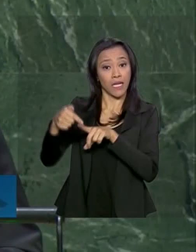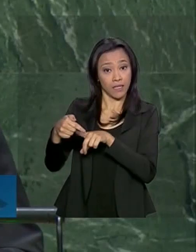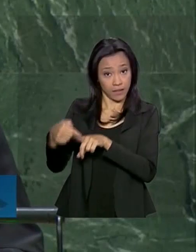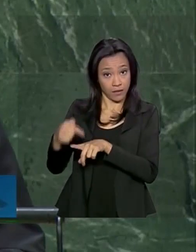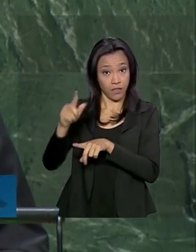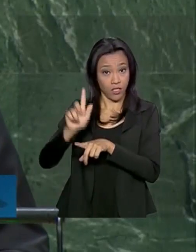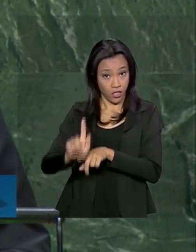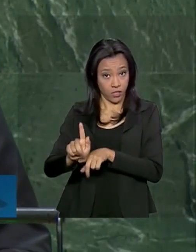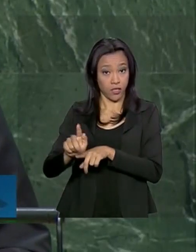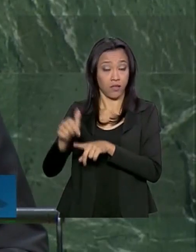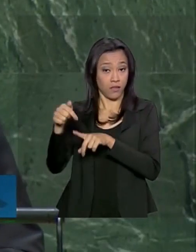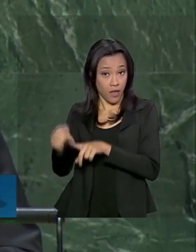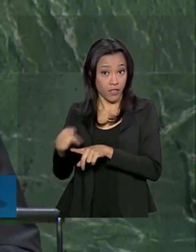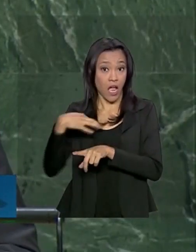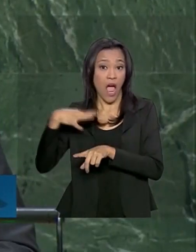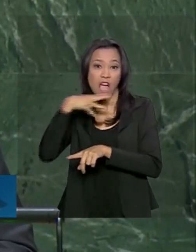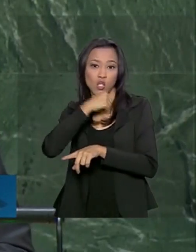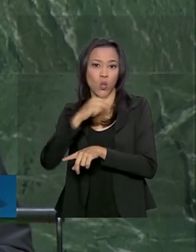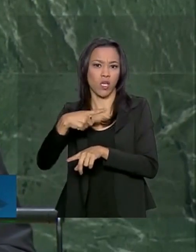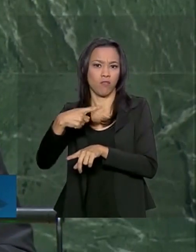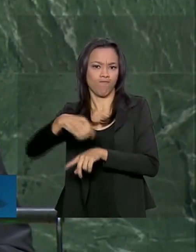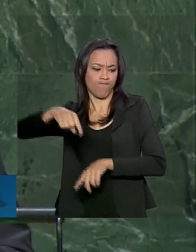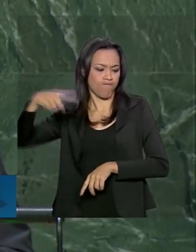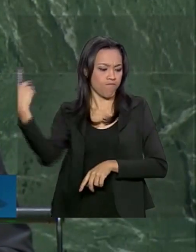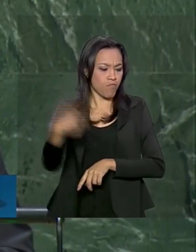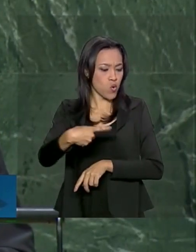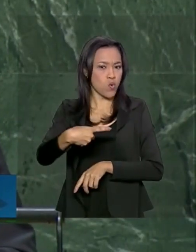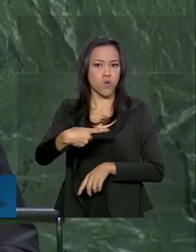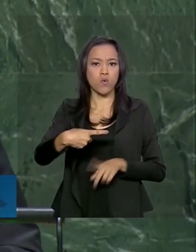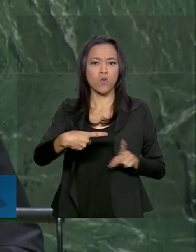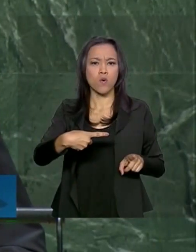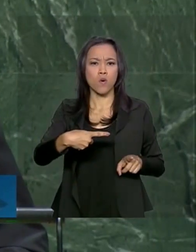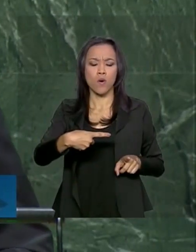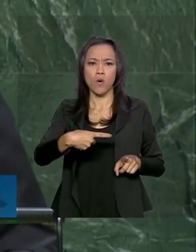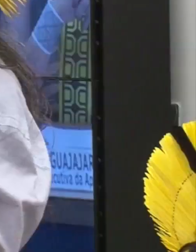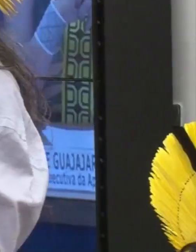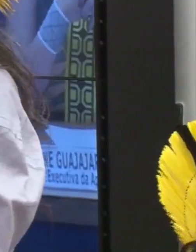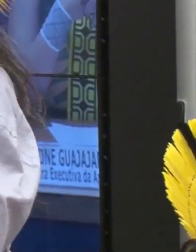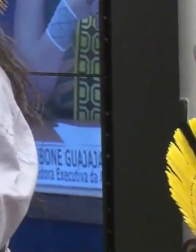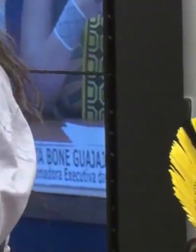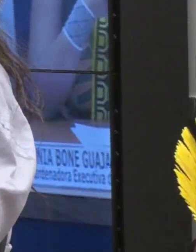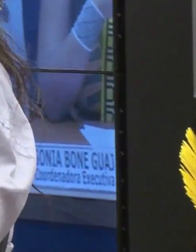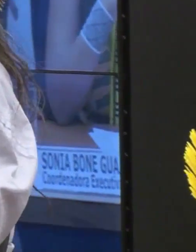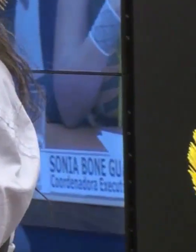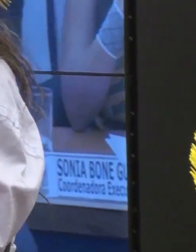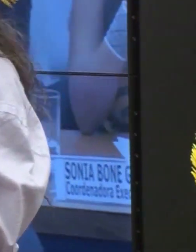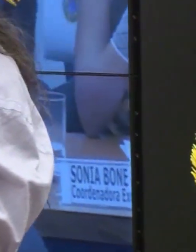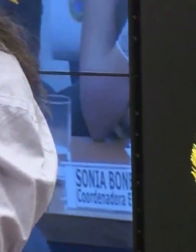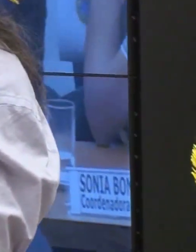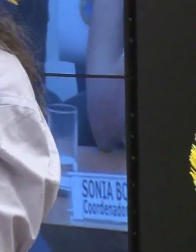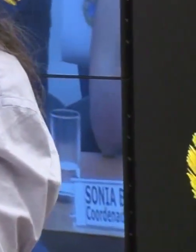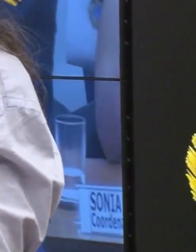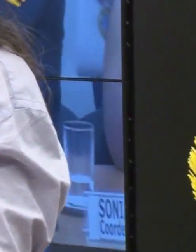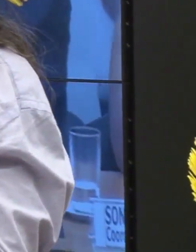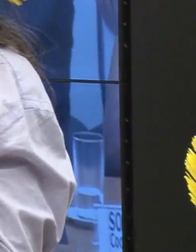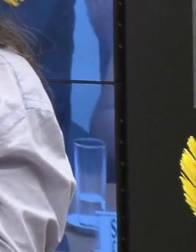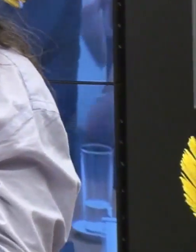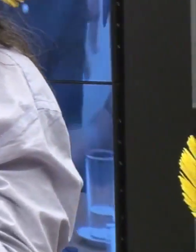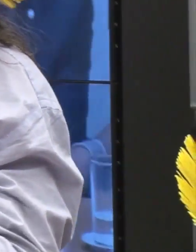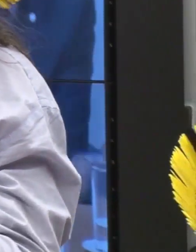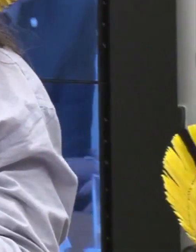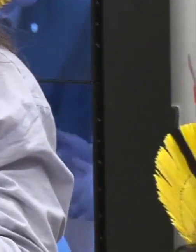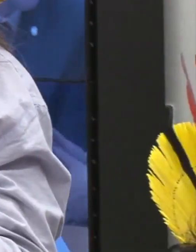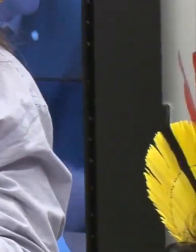sugerir aplicar sanções ao Brasil sem sequer nos ouvir. Bolsonaro atacou também o